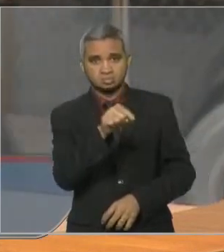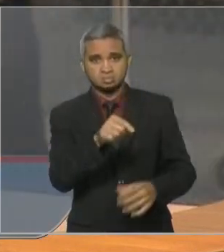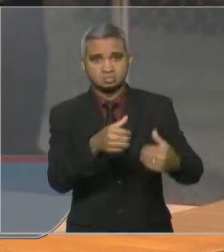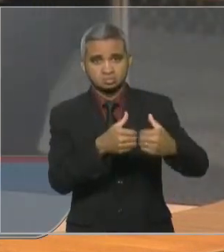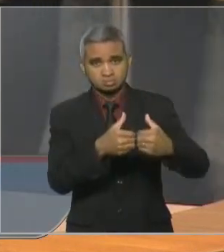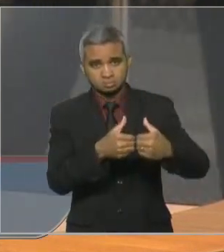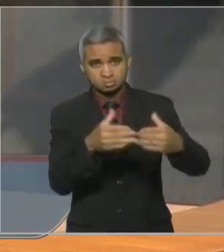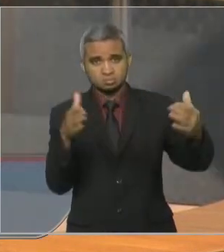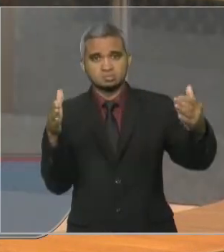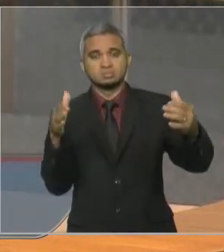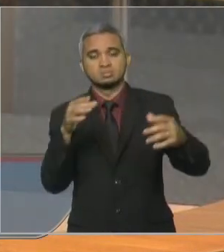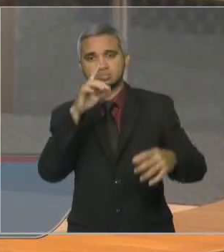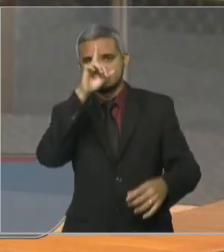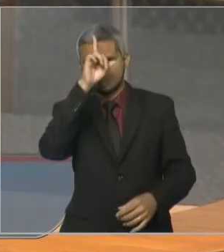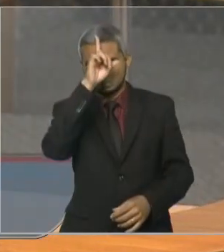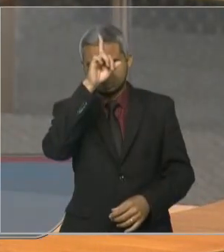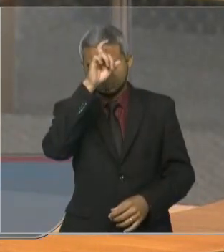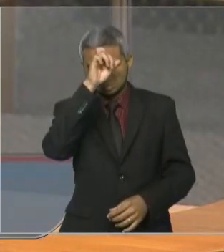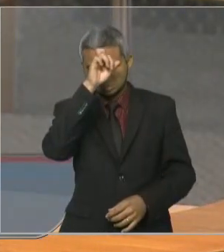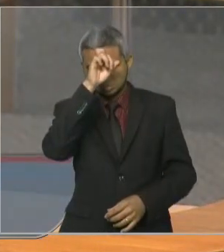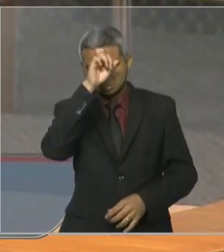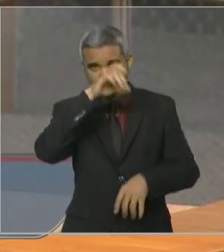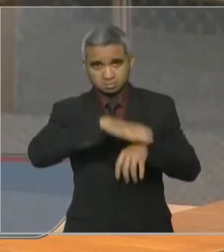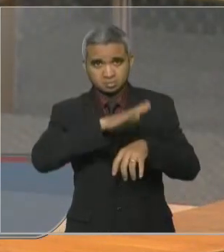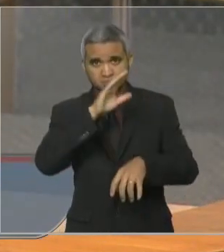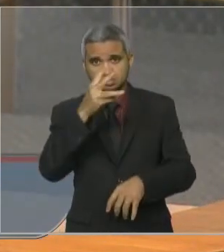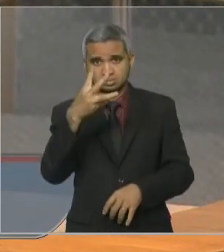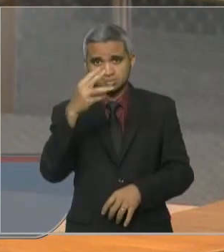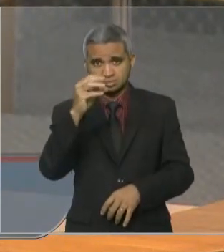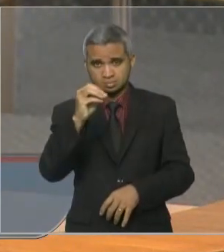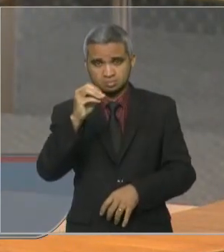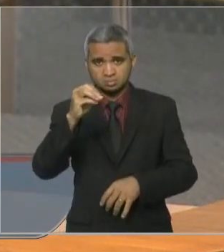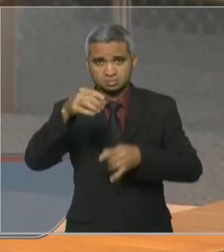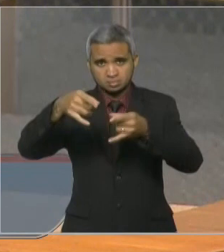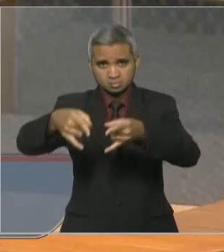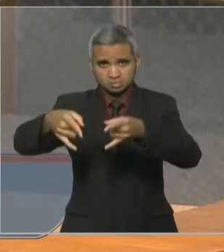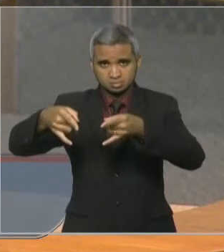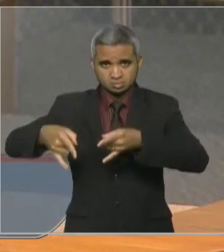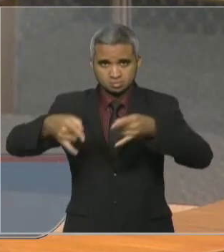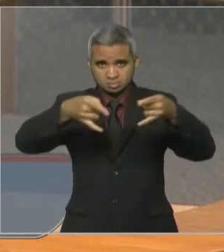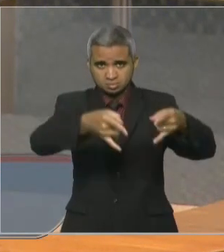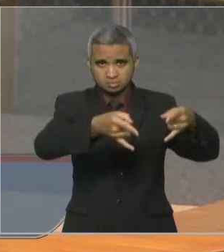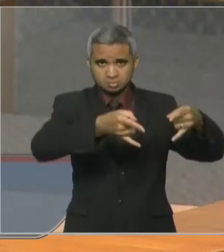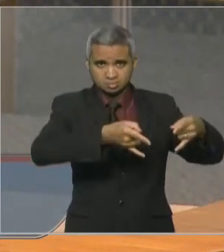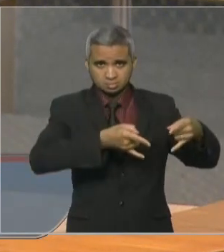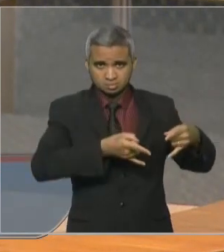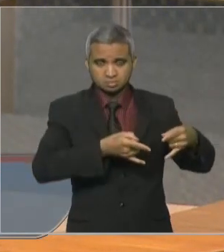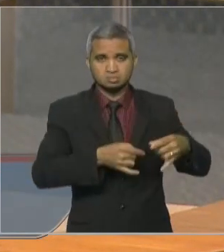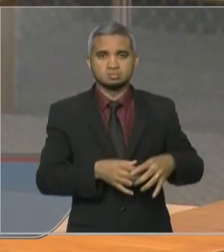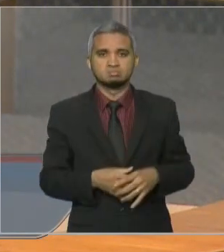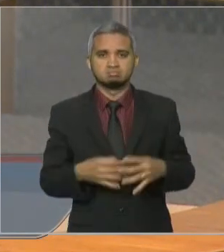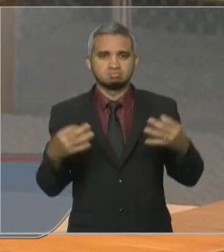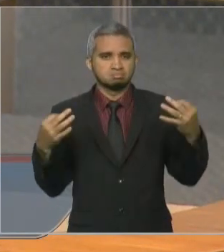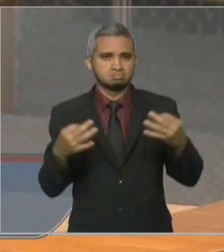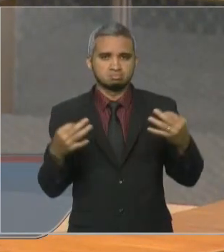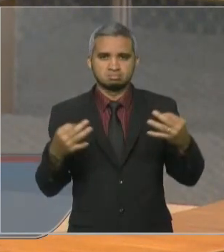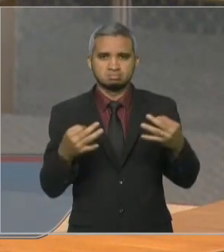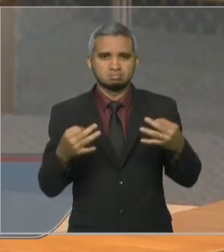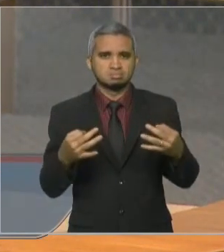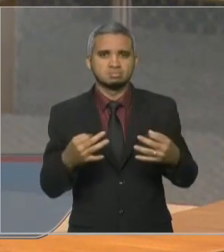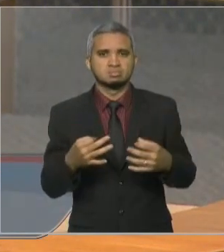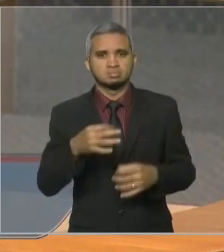reinaugurado um hospital com mais de 30 leitos. Um grande evento que a prefeita fez